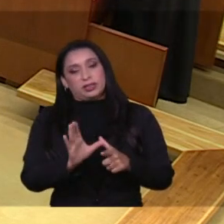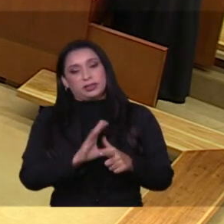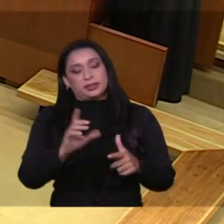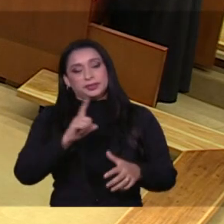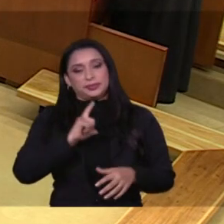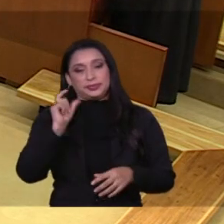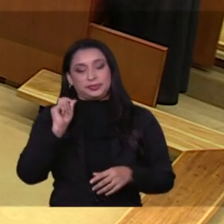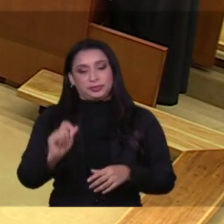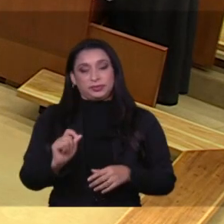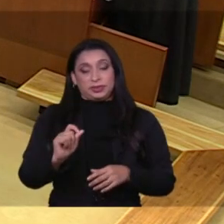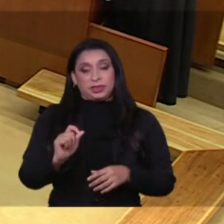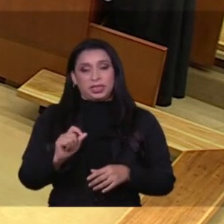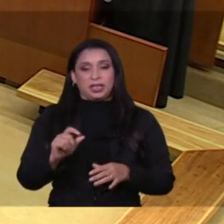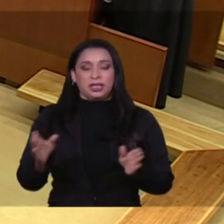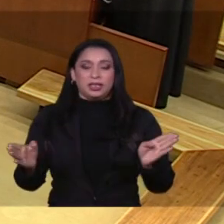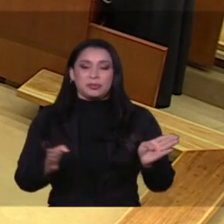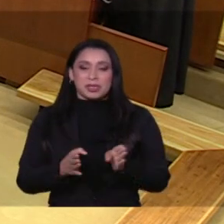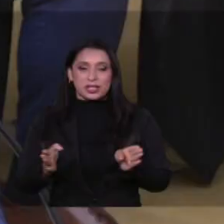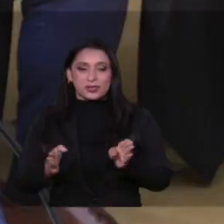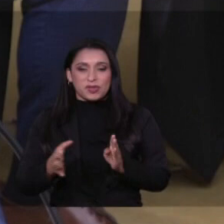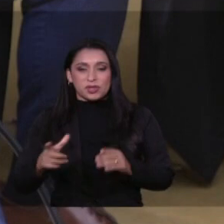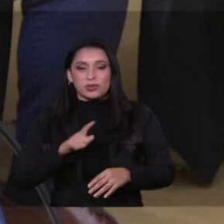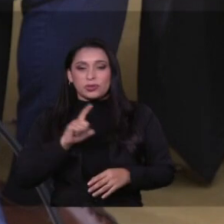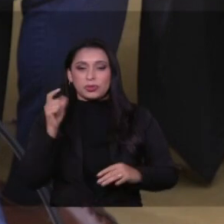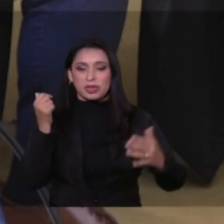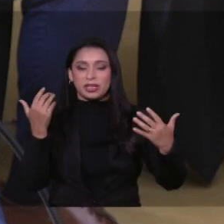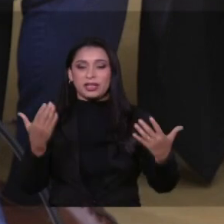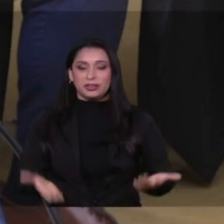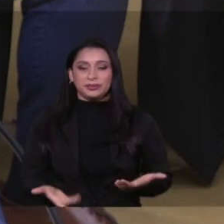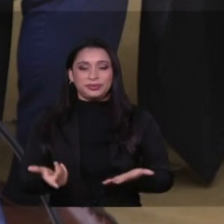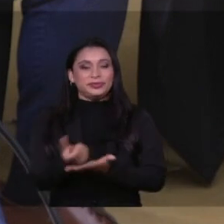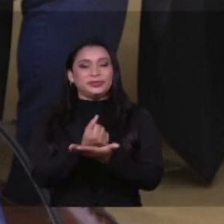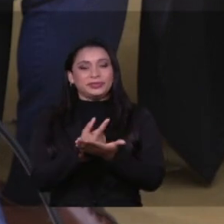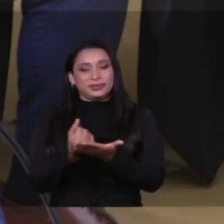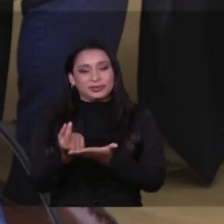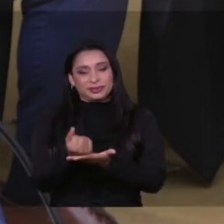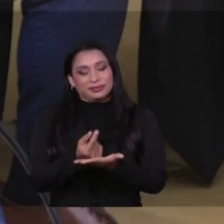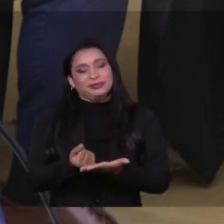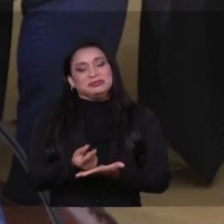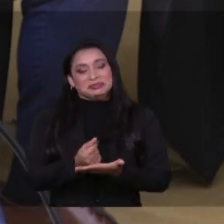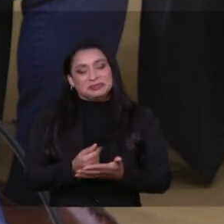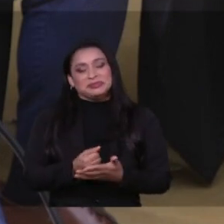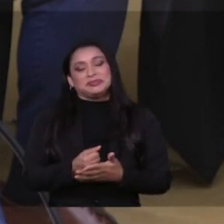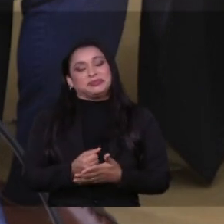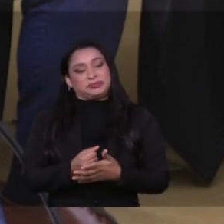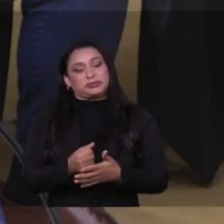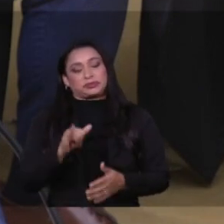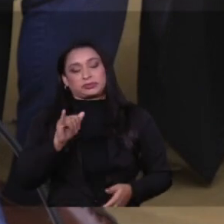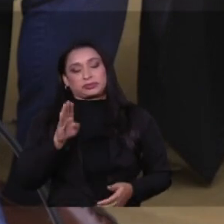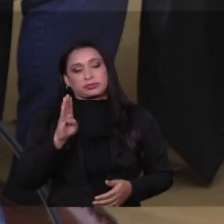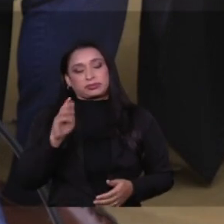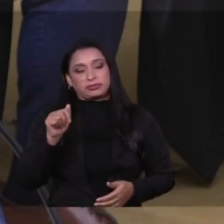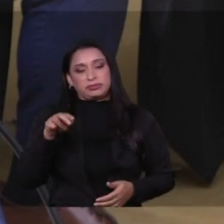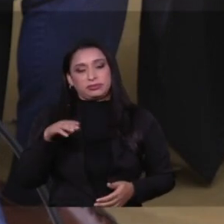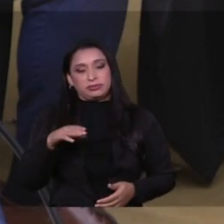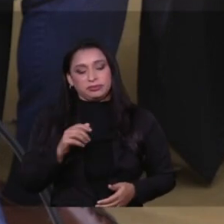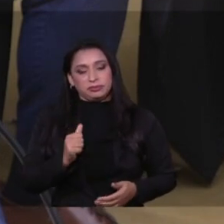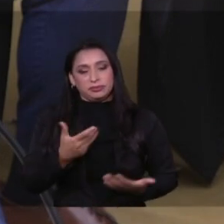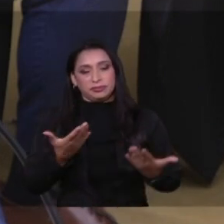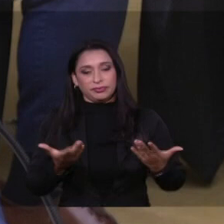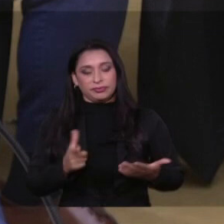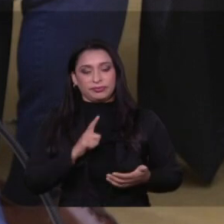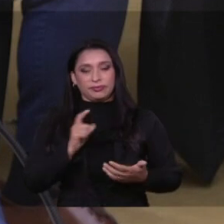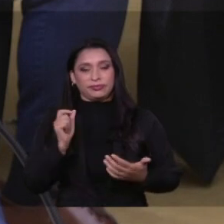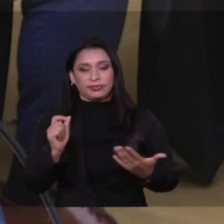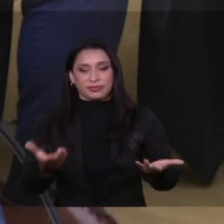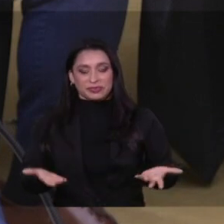propriamente dita, houve um aumento de 56% no orçamento do IBAMA. Importante também citar a retomada de apoio